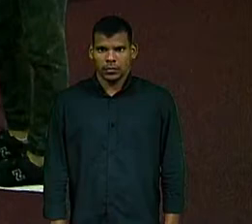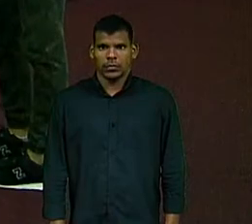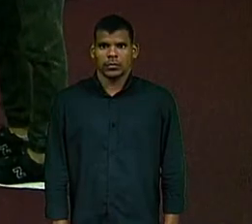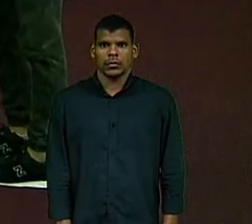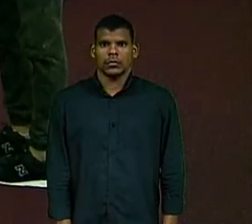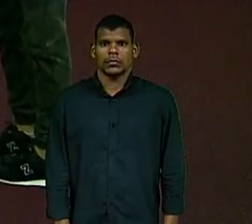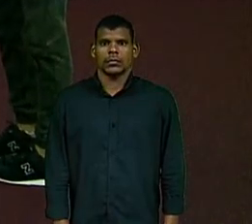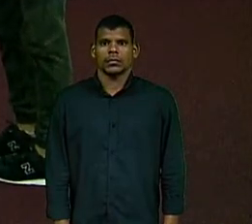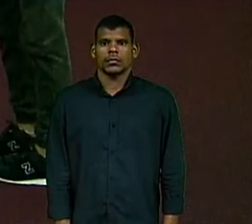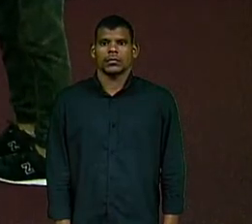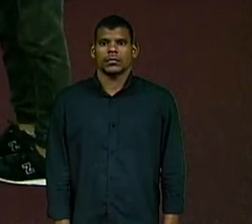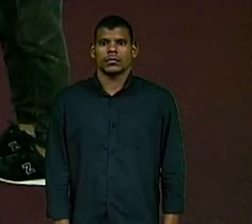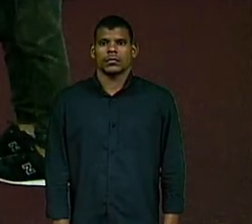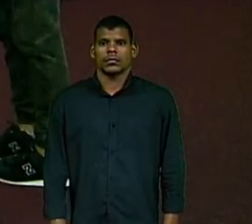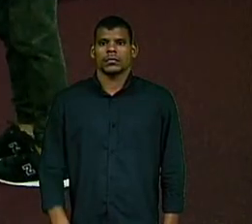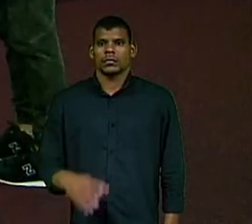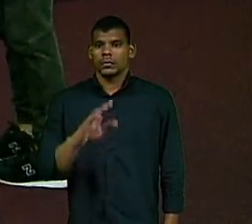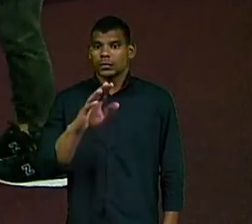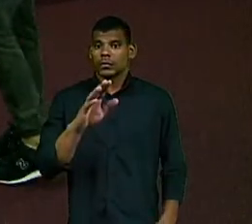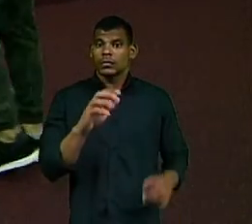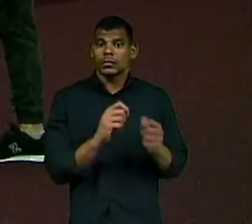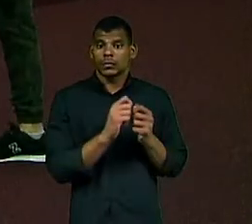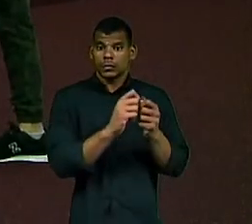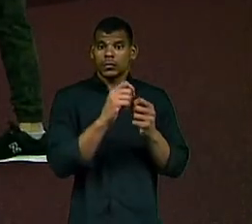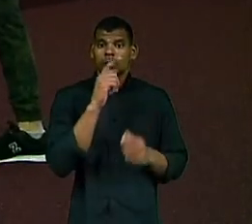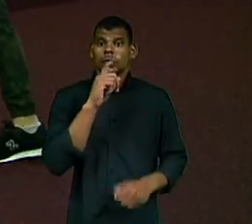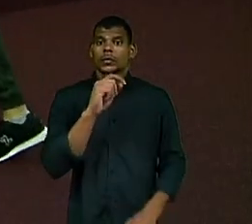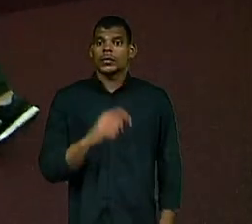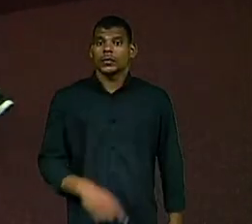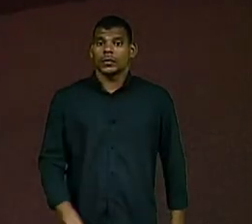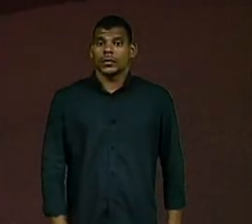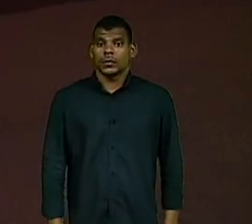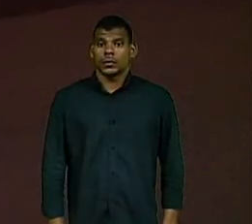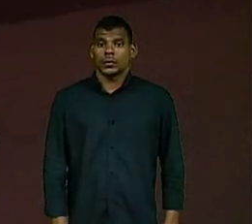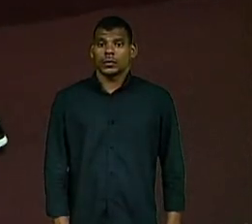aí eu pedi vai levar quem acompanhante